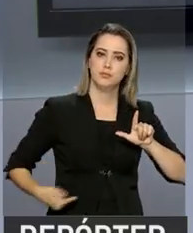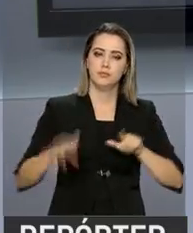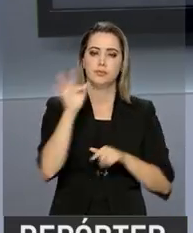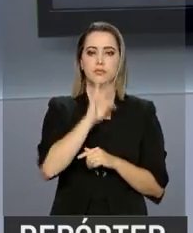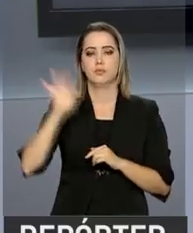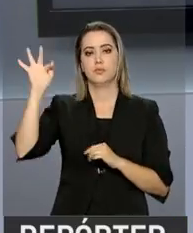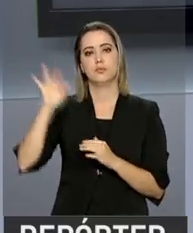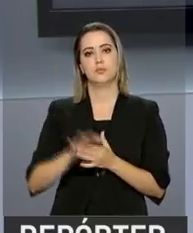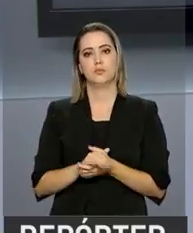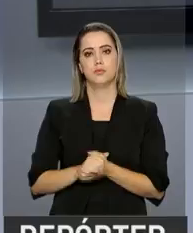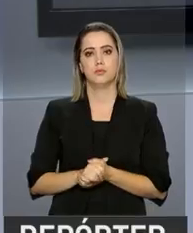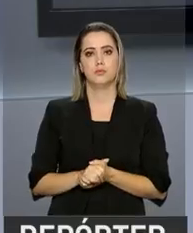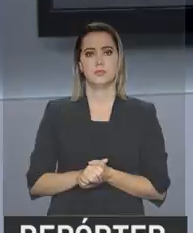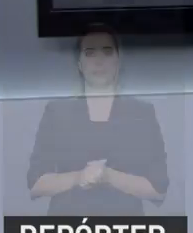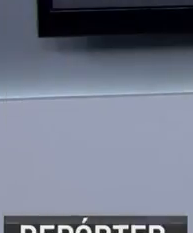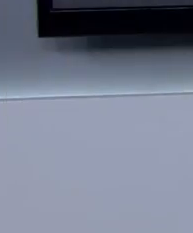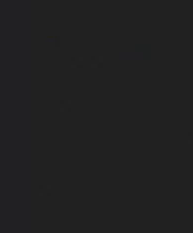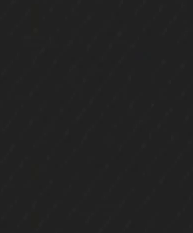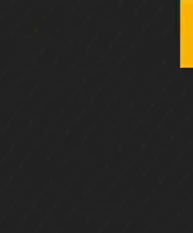do governo federal